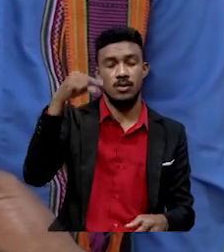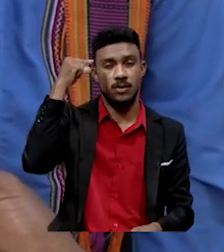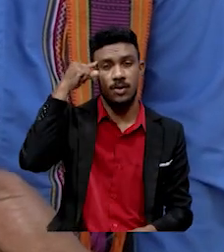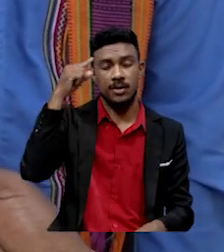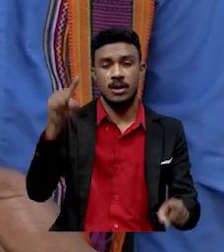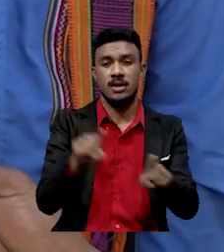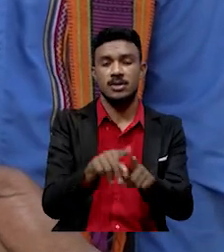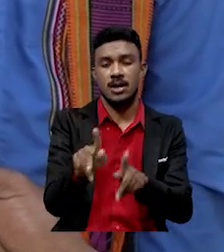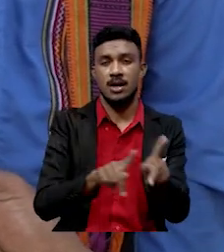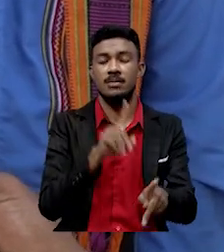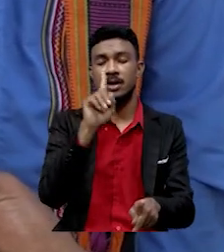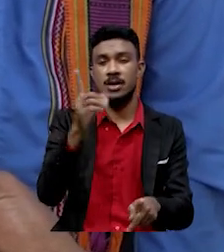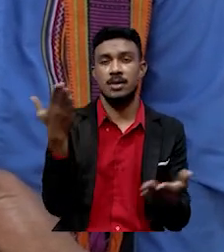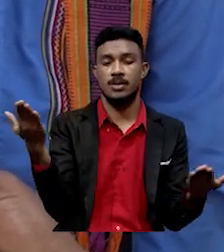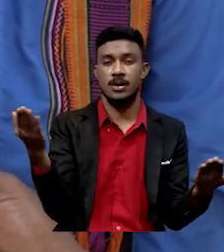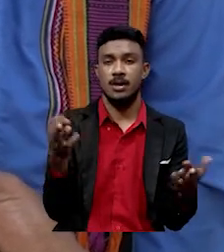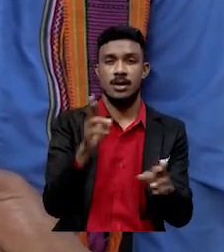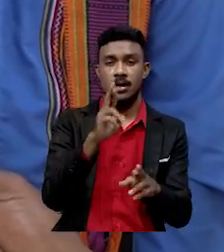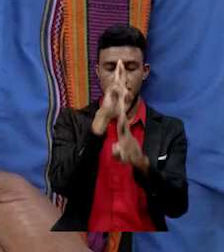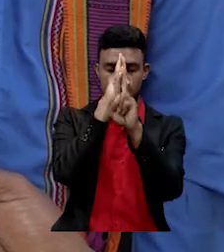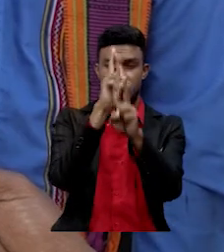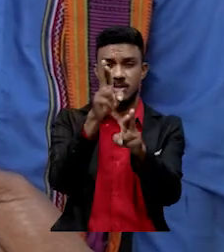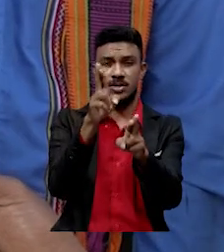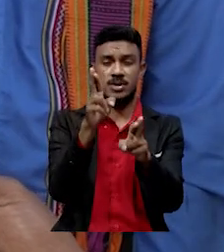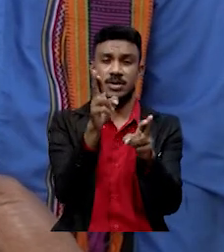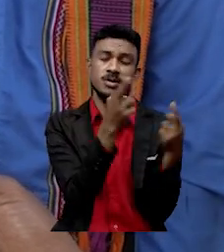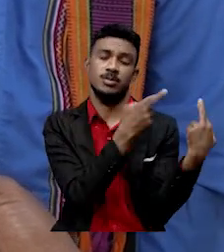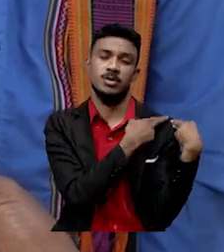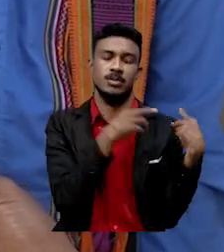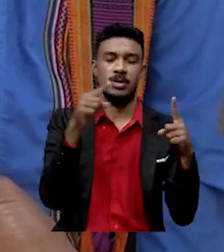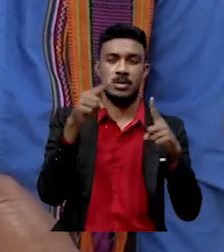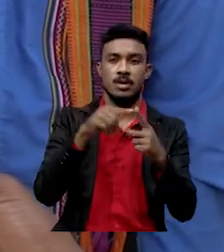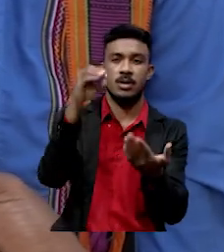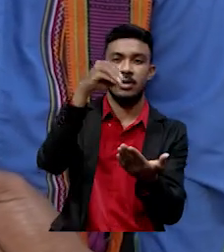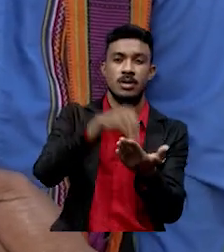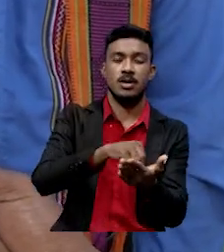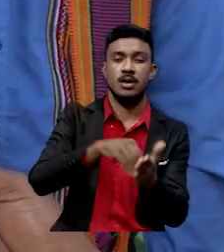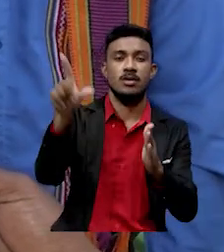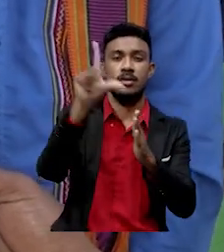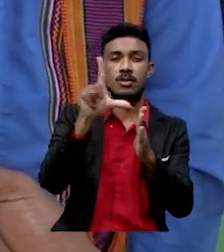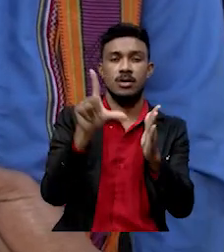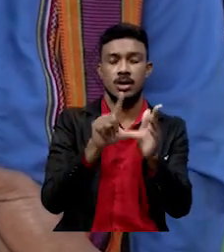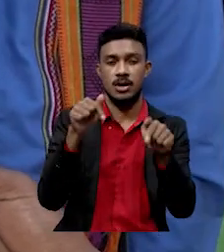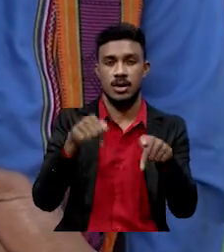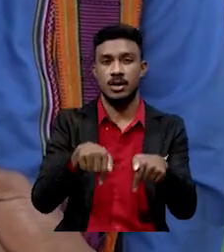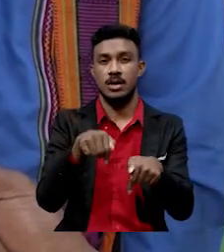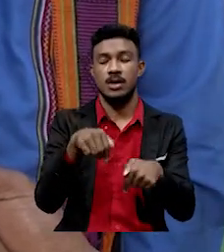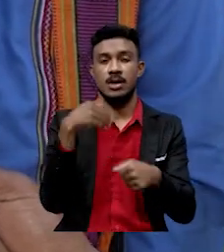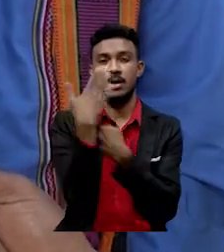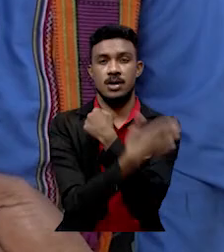dar é mas na mesma responsabiliza a tal ordem ba ia raia, né? Mas bem,